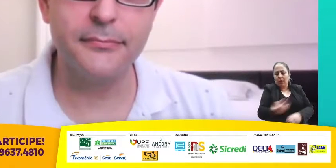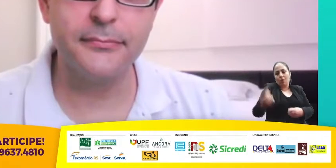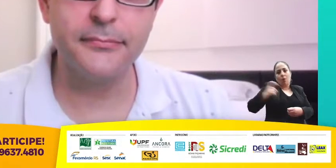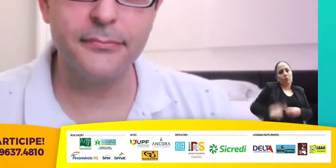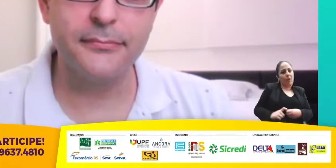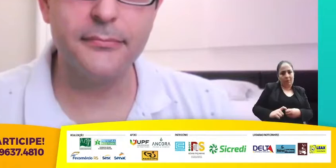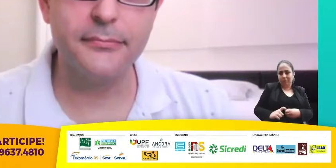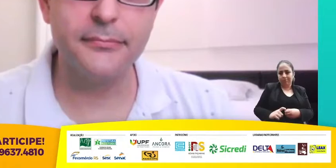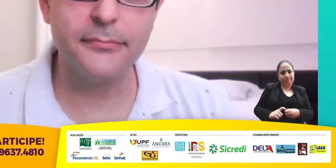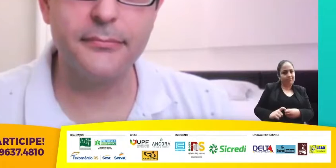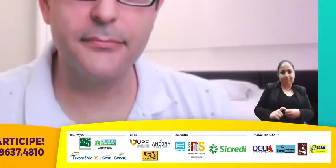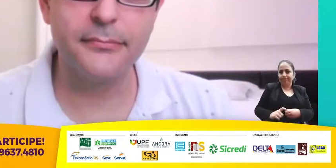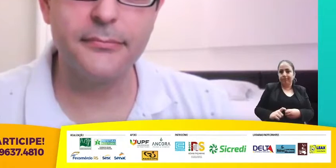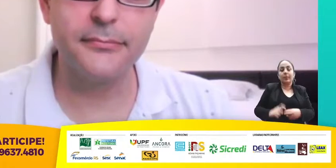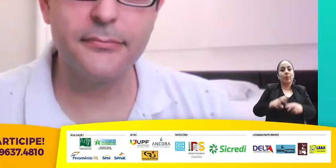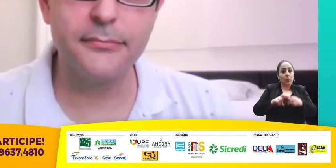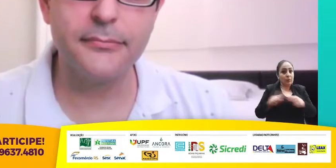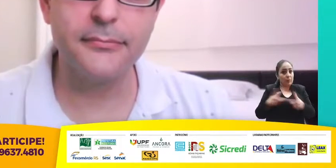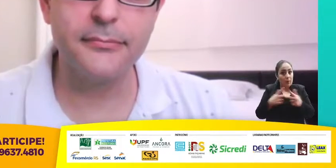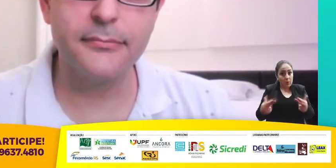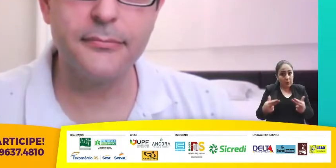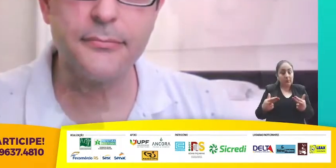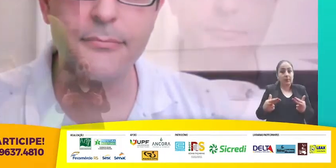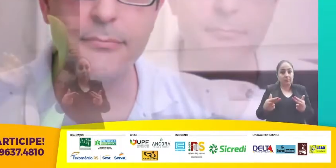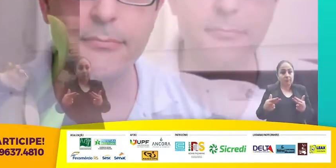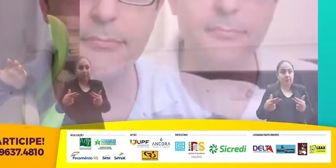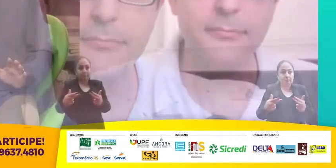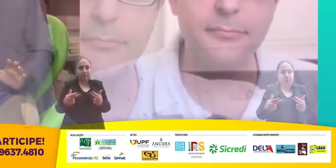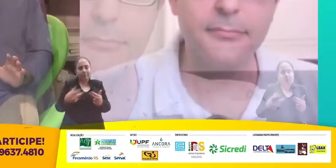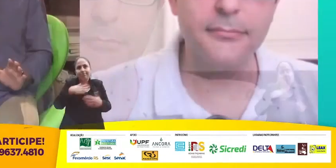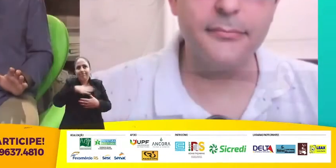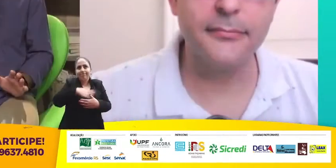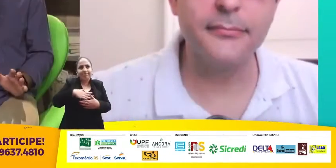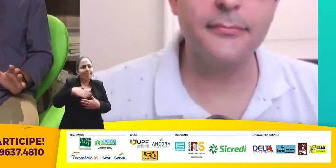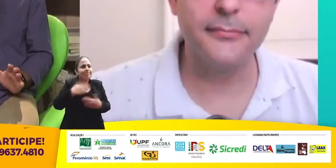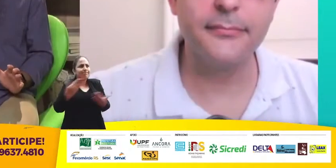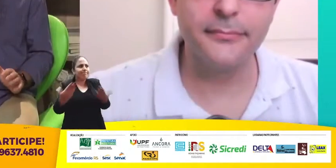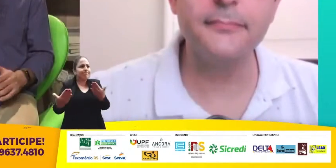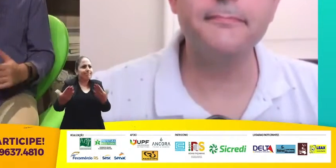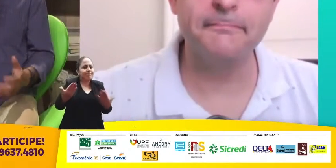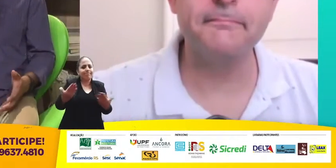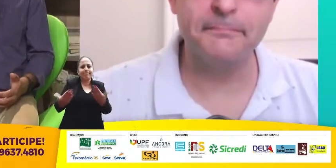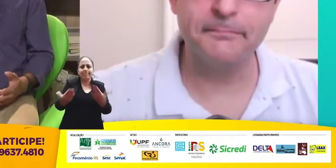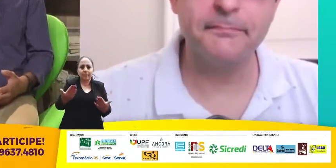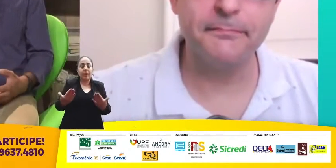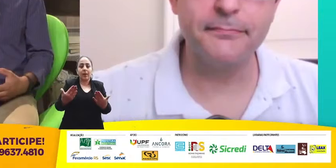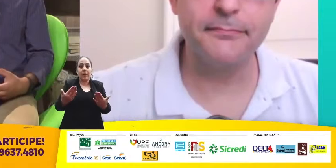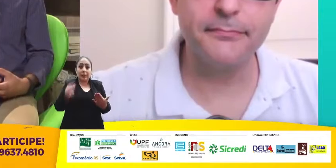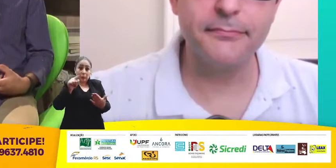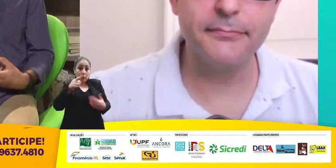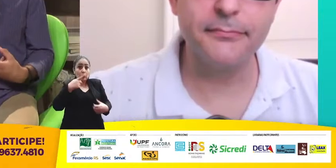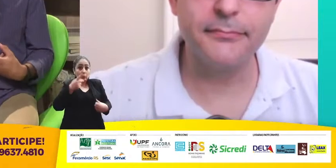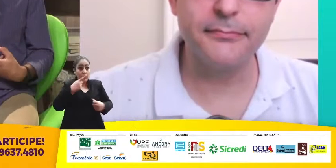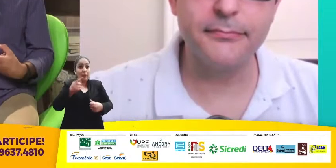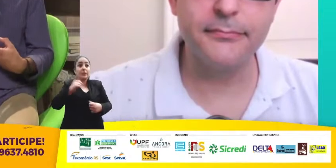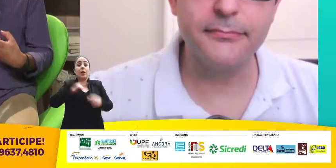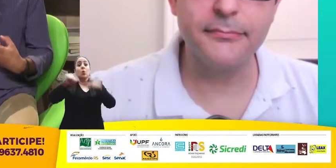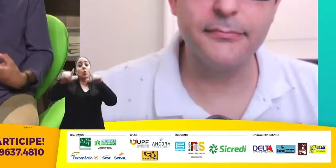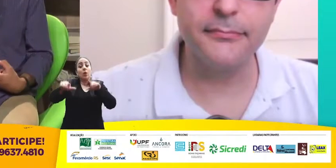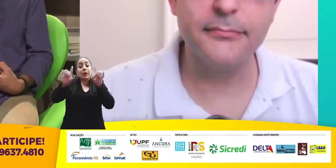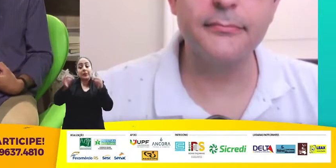volta. Né? Então, é algo que nos traz muitas dúvidas. E o que tu nos trazes é que há um